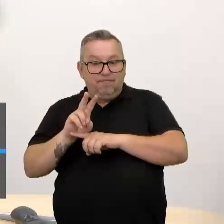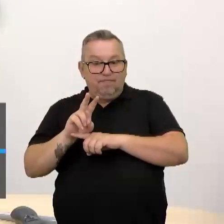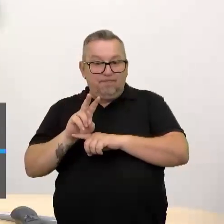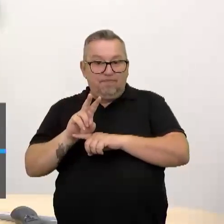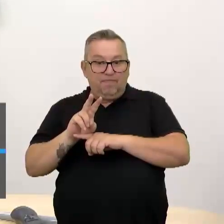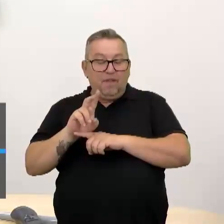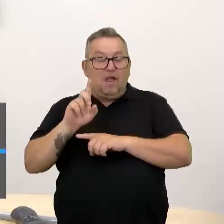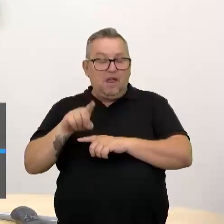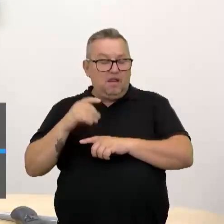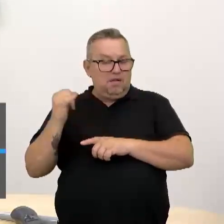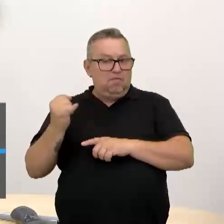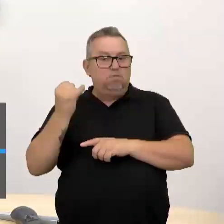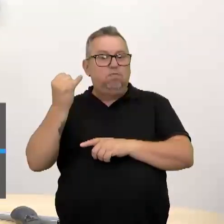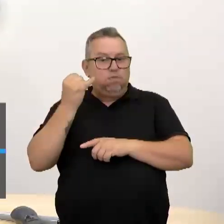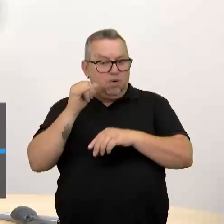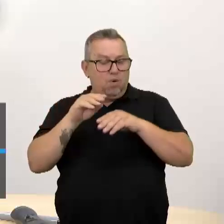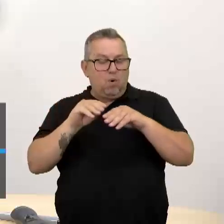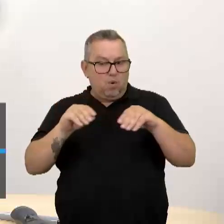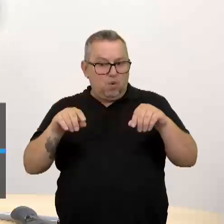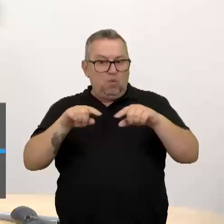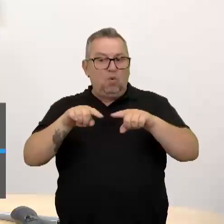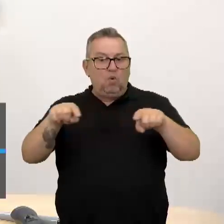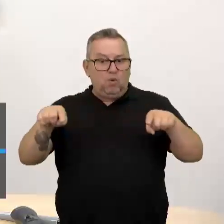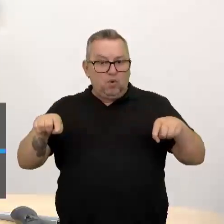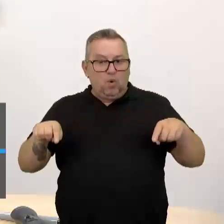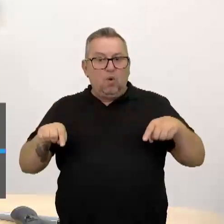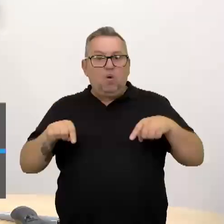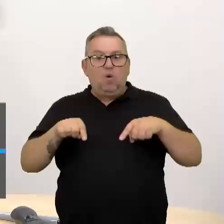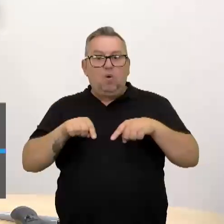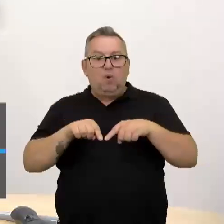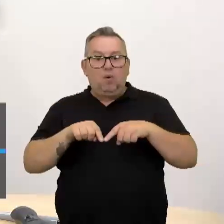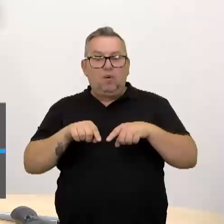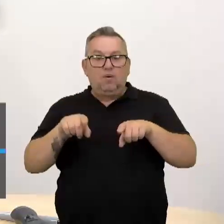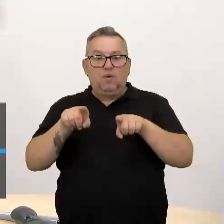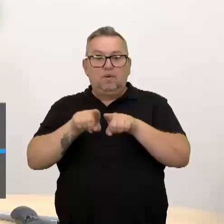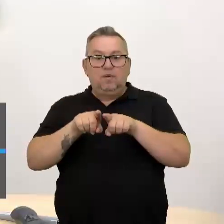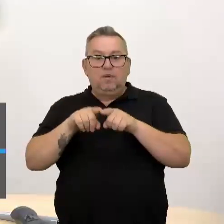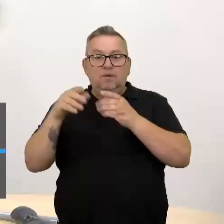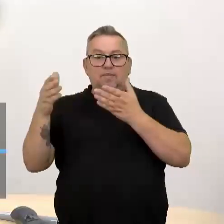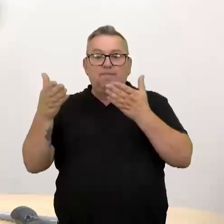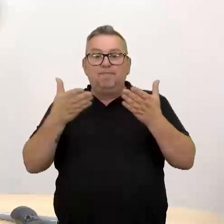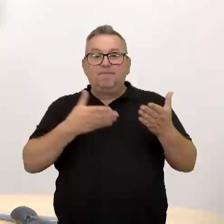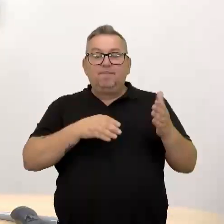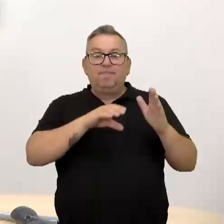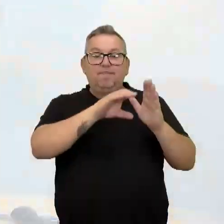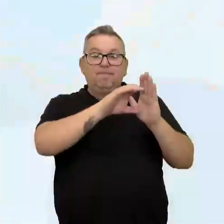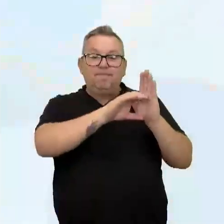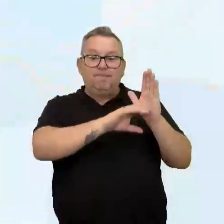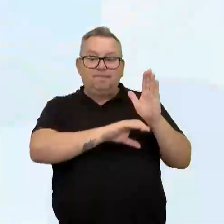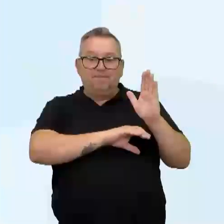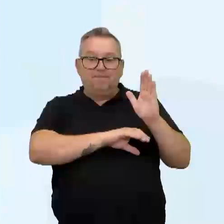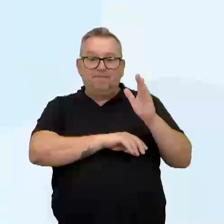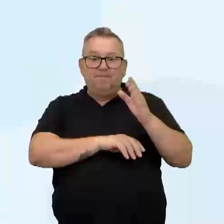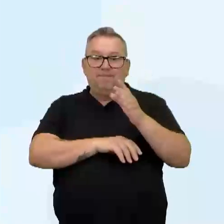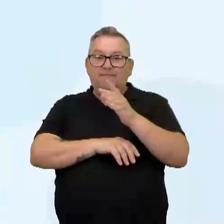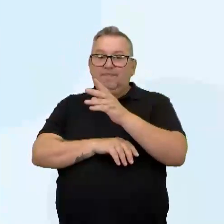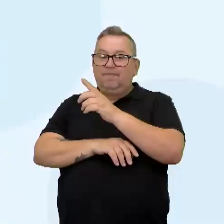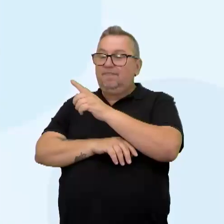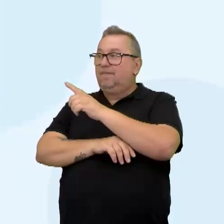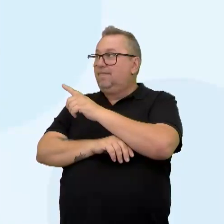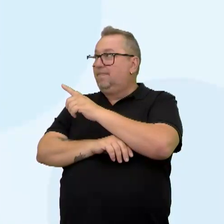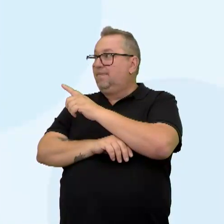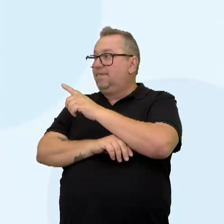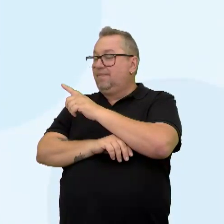solo é extremamente, né, importante. E aí eu trouxe para vocês aí uma tabela da classificação dos solos aí pelo